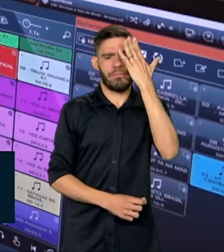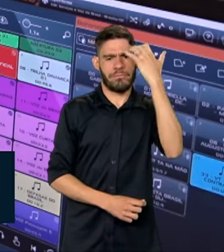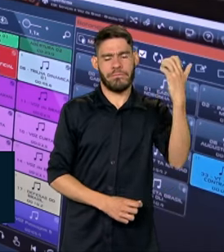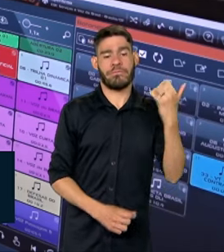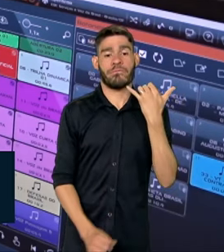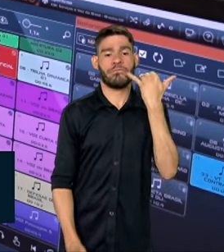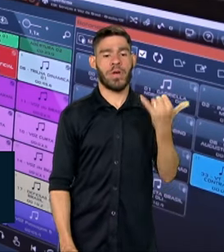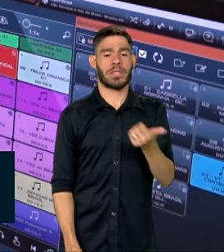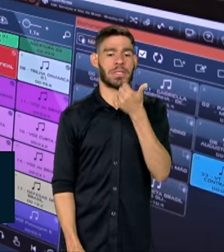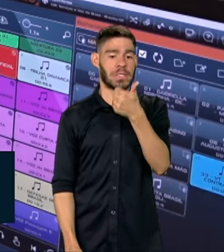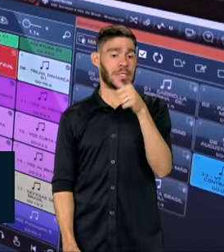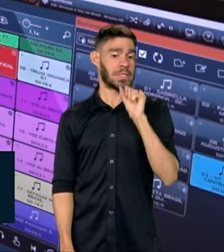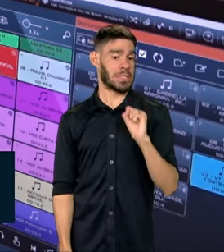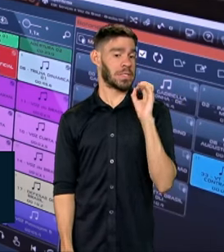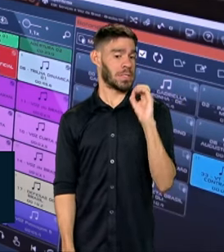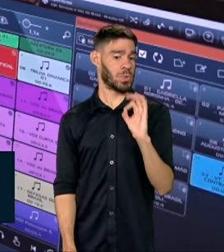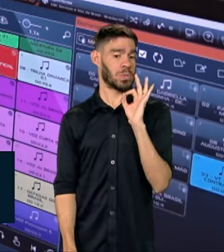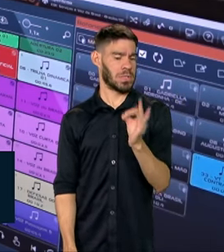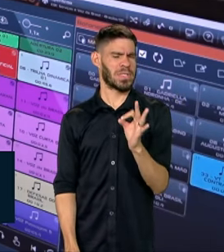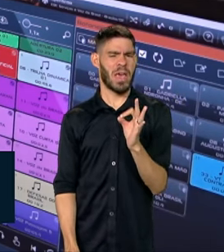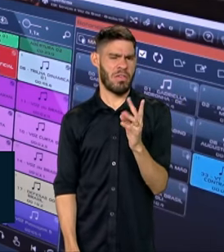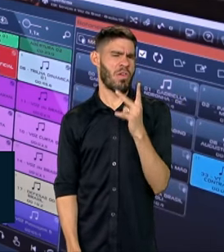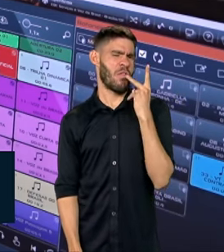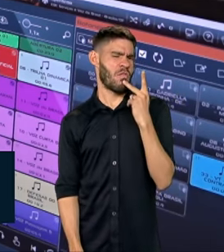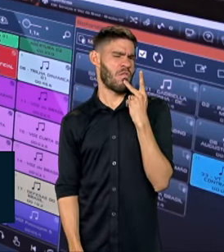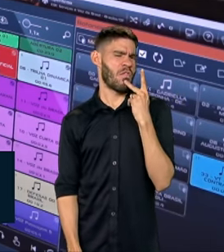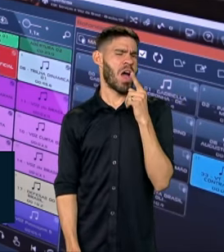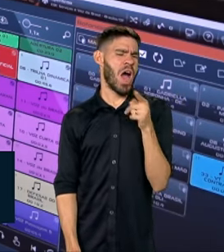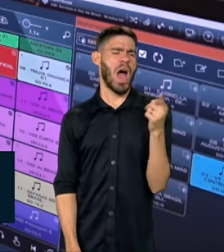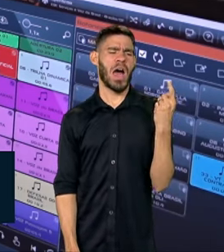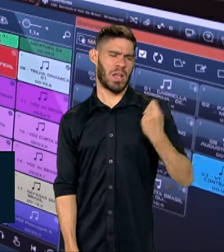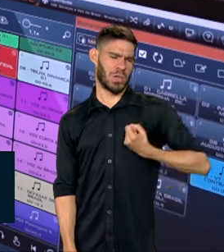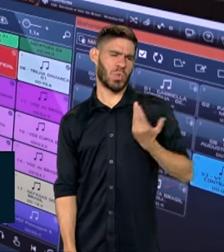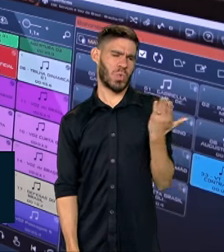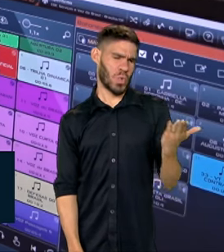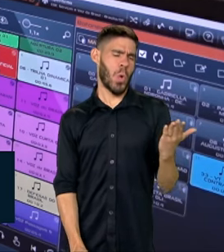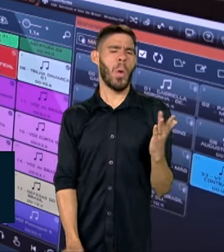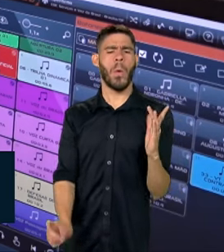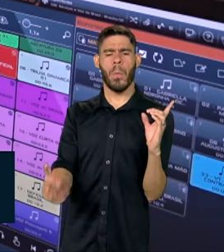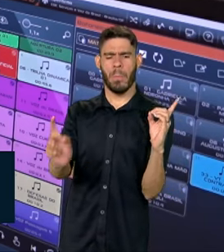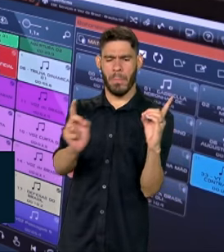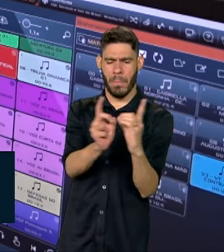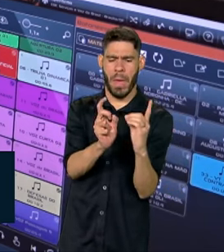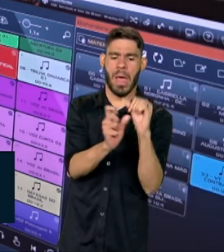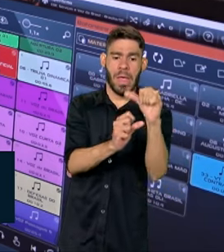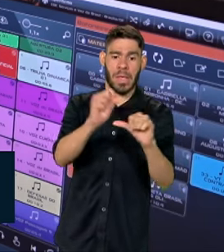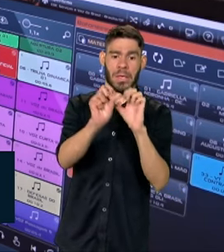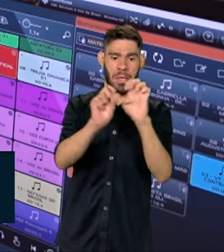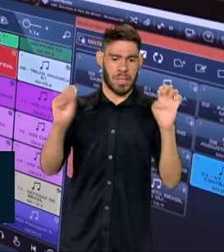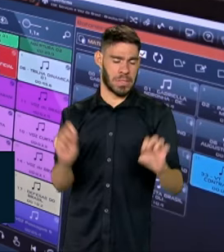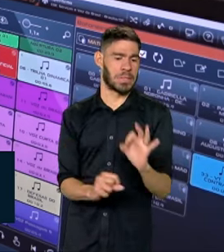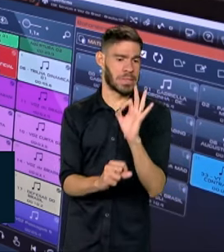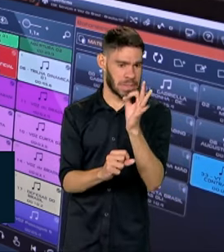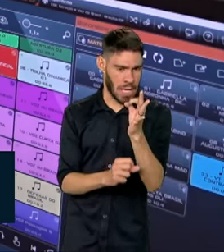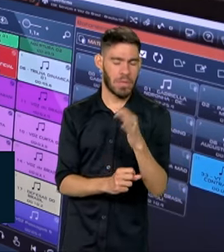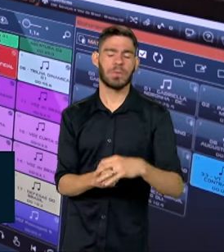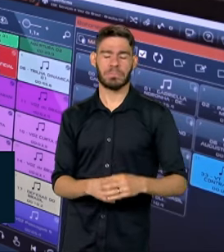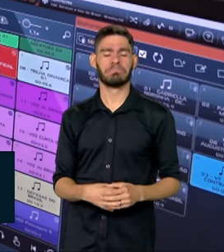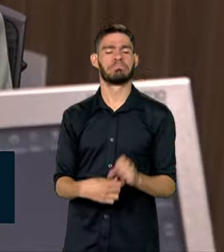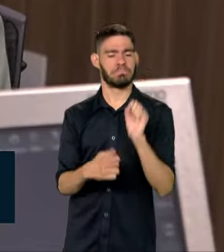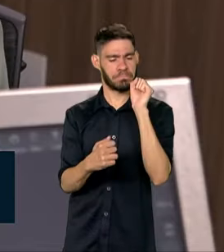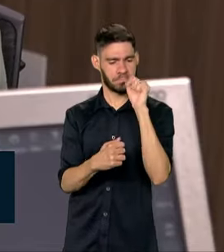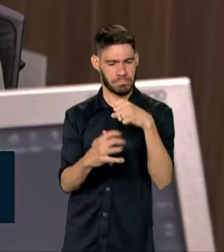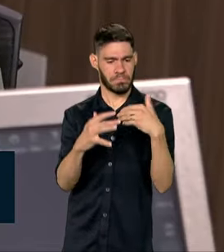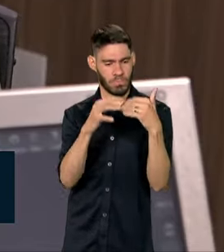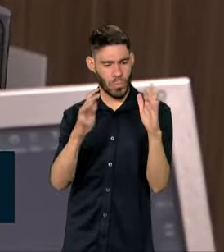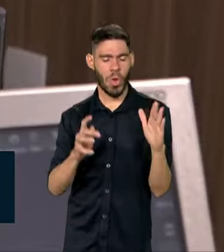Ligue 180, né? Fala um pouco para a gente sobre esse canal, que inclusive está sendo reestruturado, né, ministra? Nós inauguramos